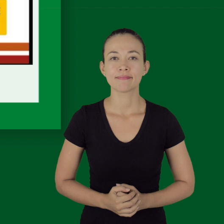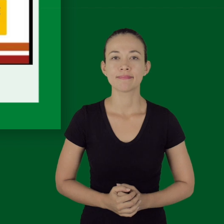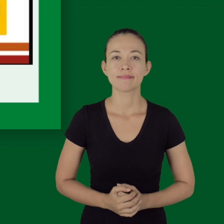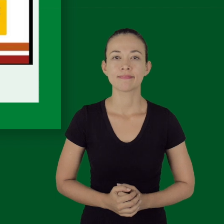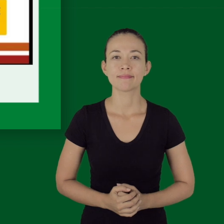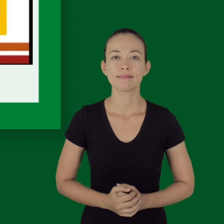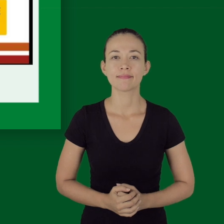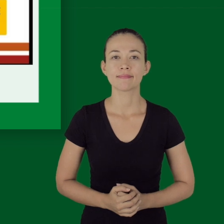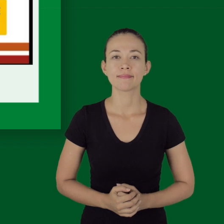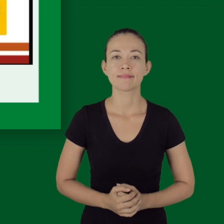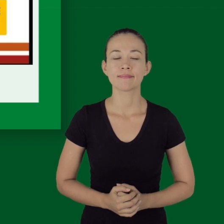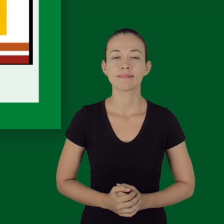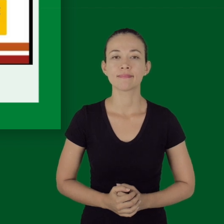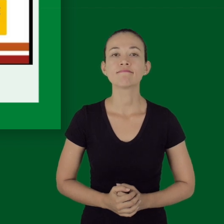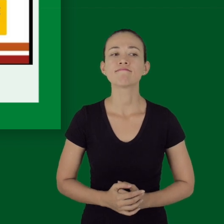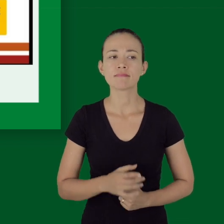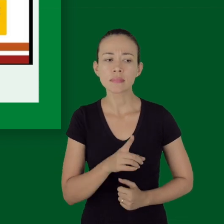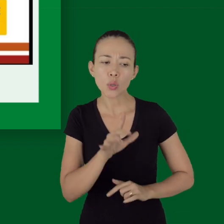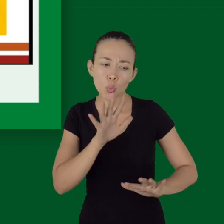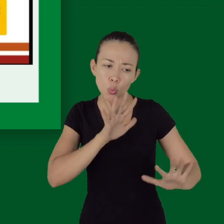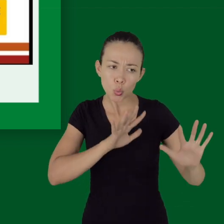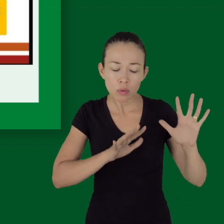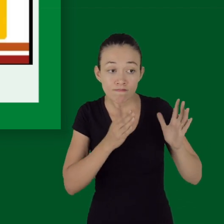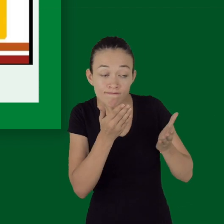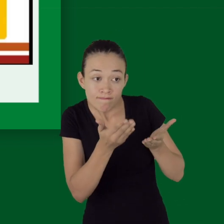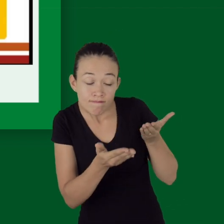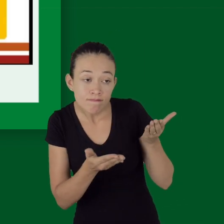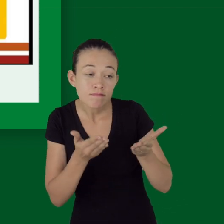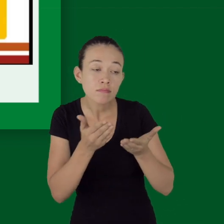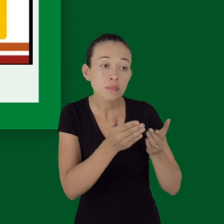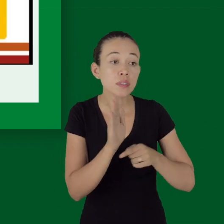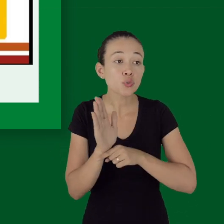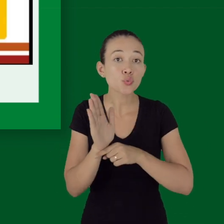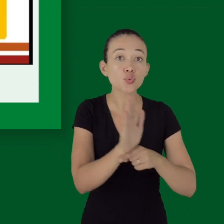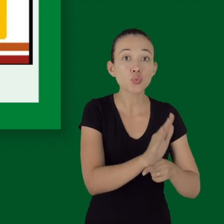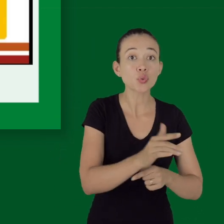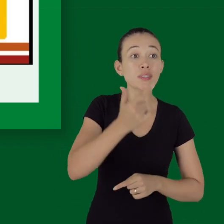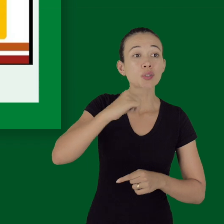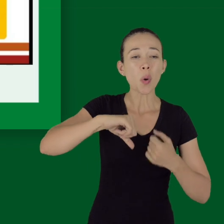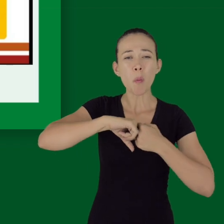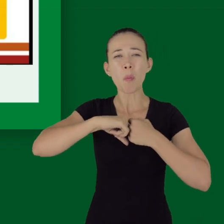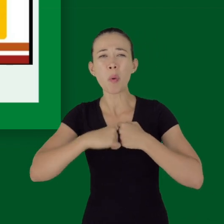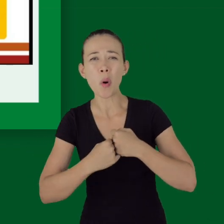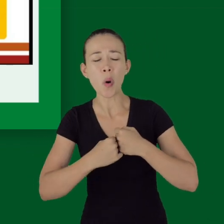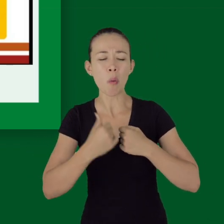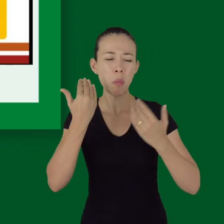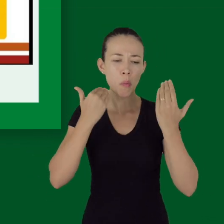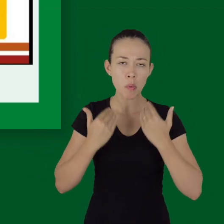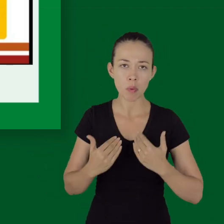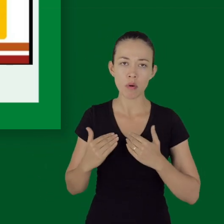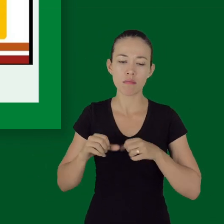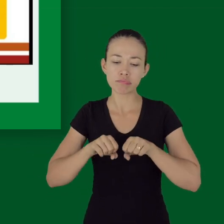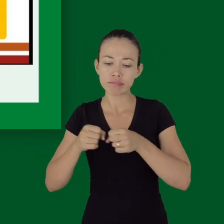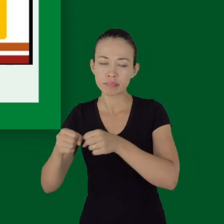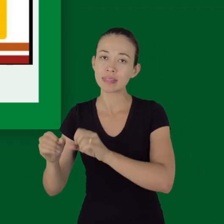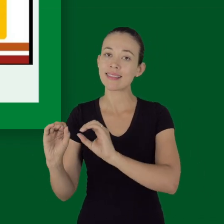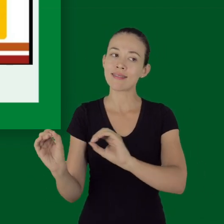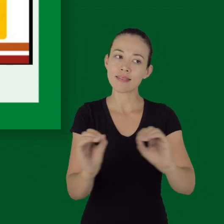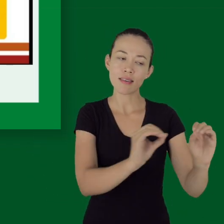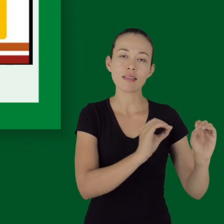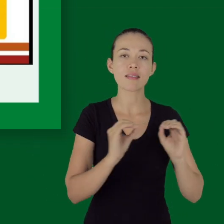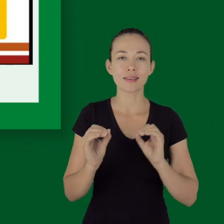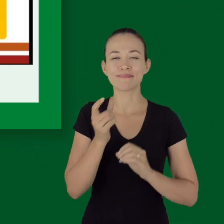extremamente cuidadoso para não provocar novas injúrias. Então, a restrição da coluna ela precisa acontecer. Então, nessa abordagem